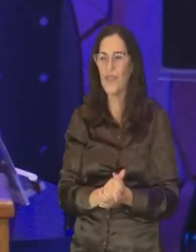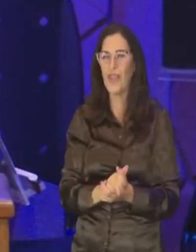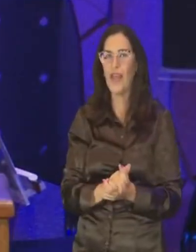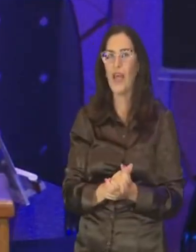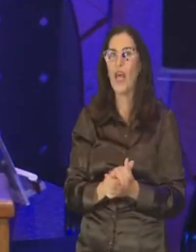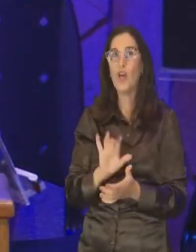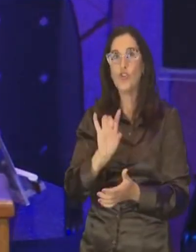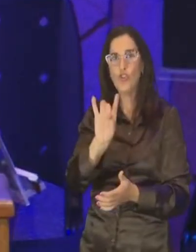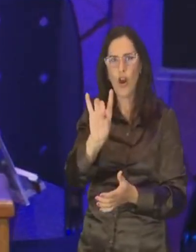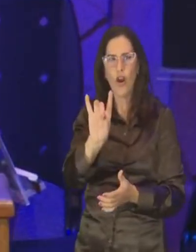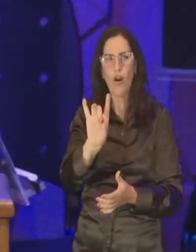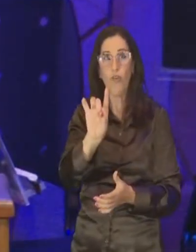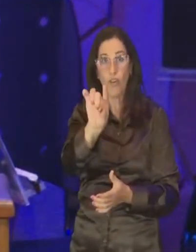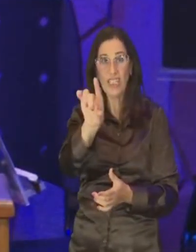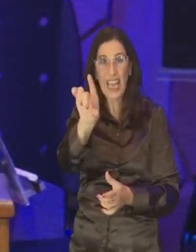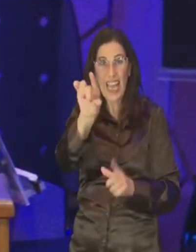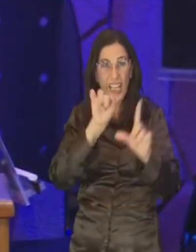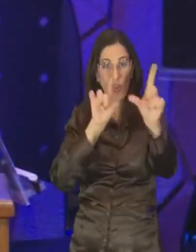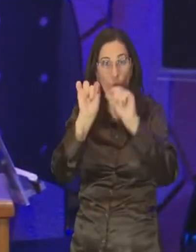você decidir